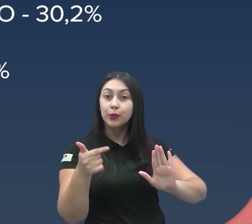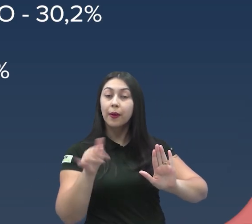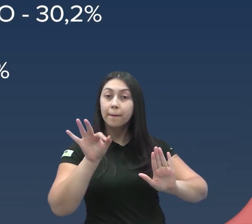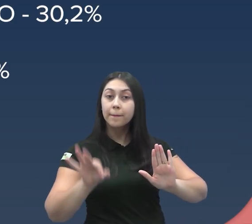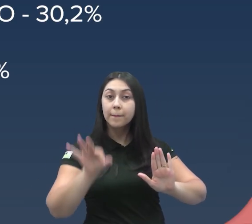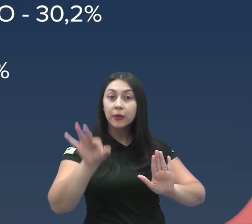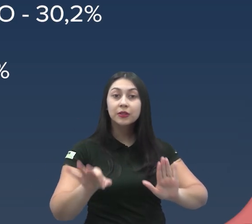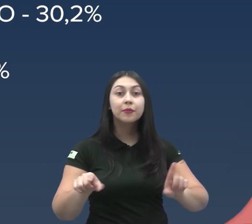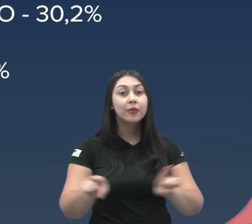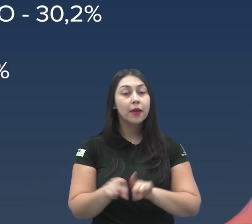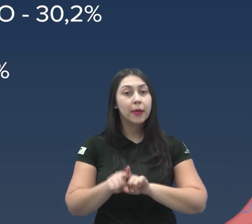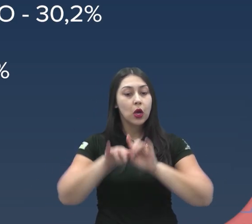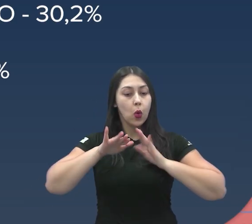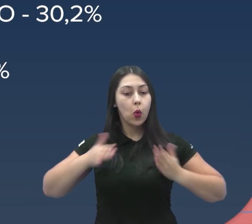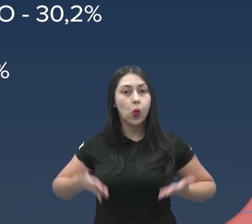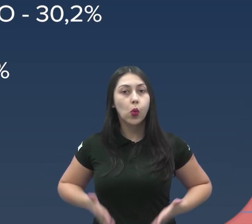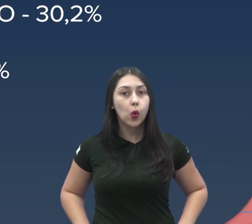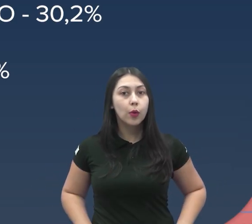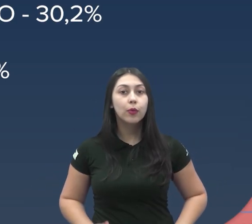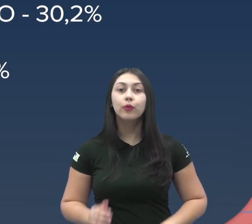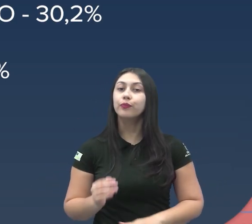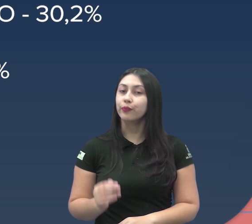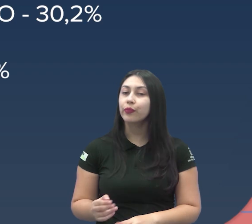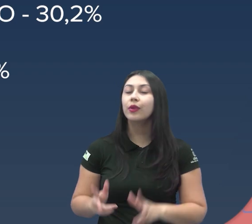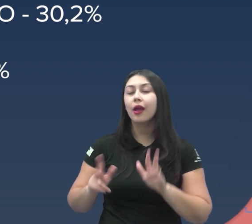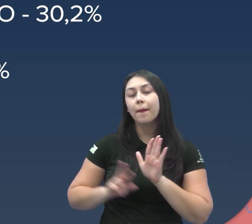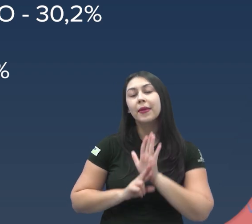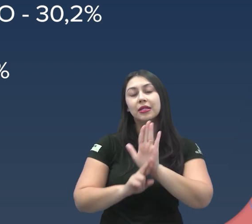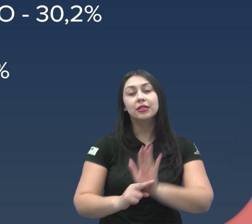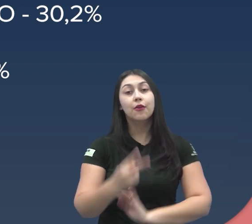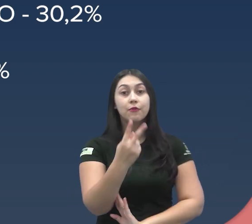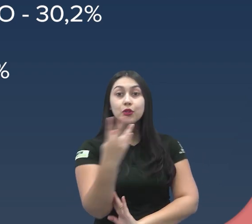dos casos. A aparência do corpo aparece em